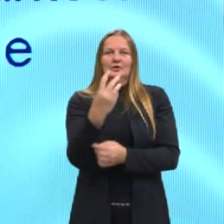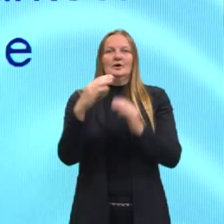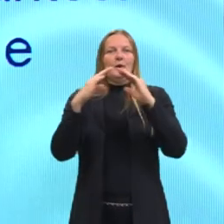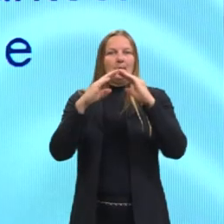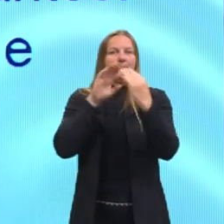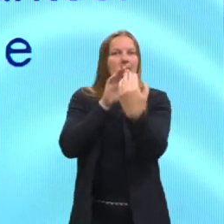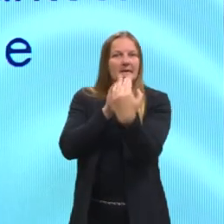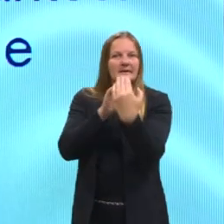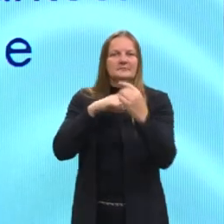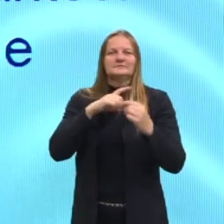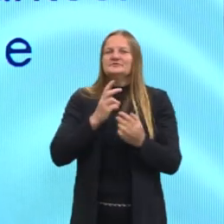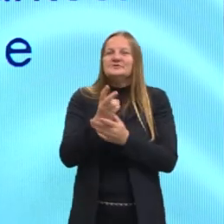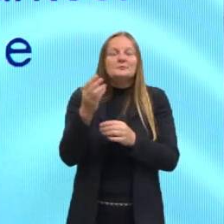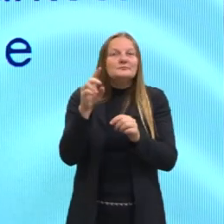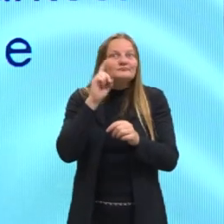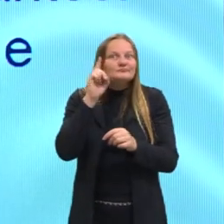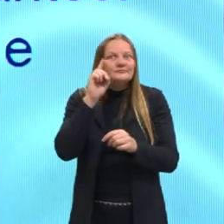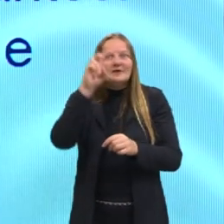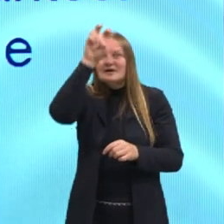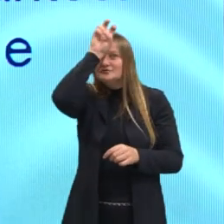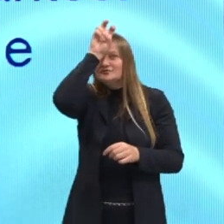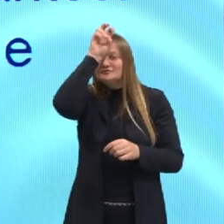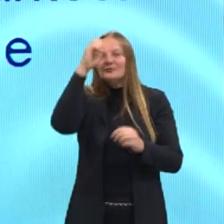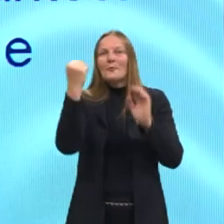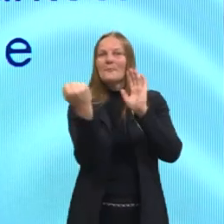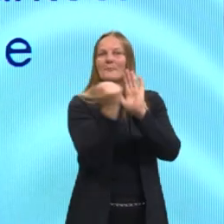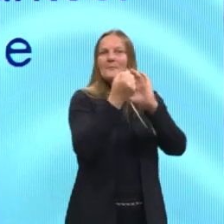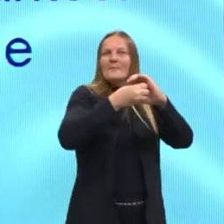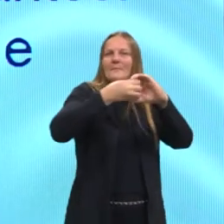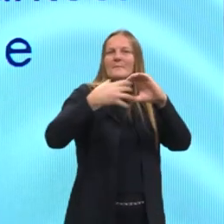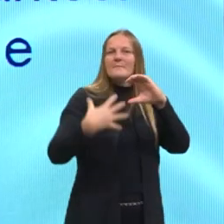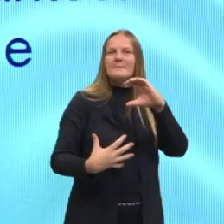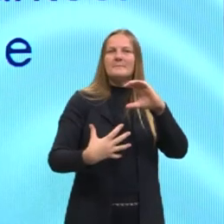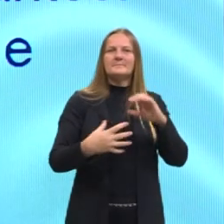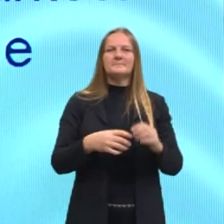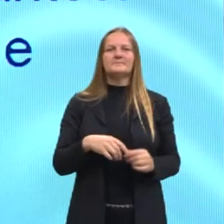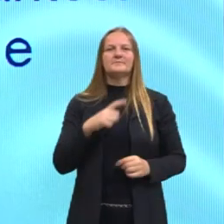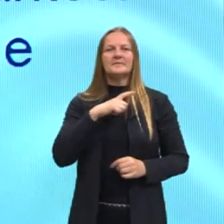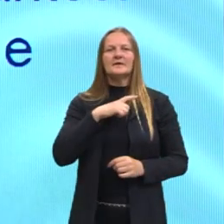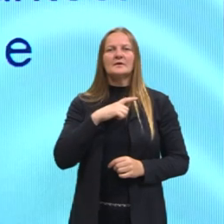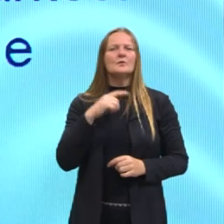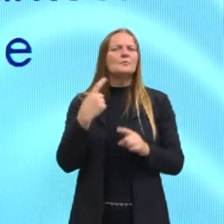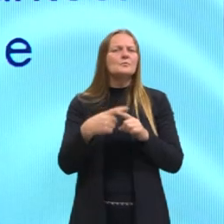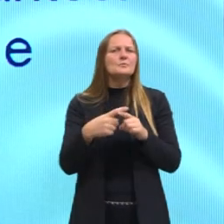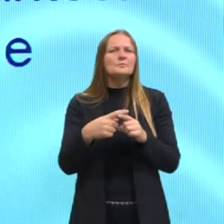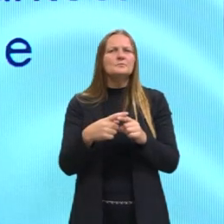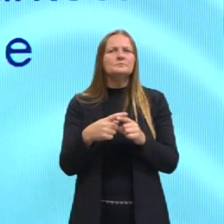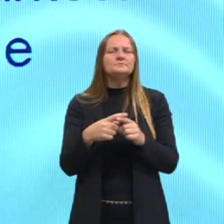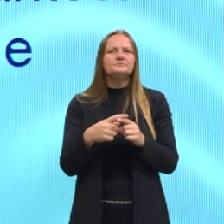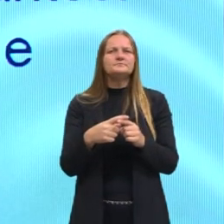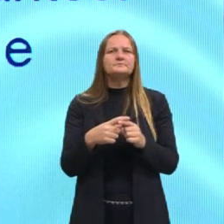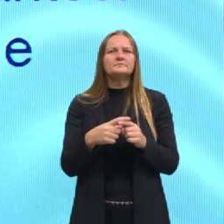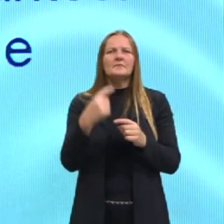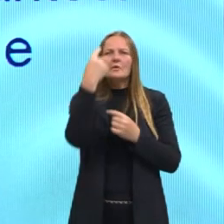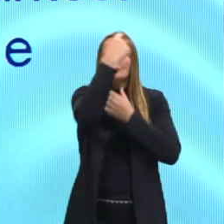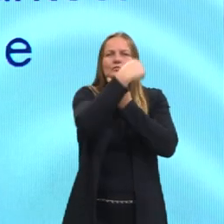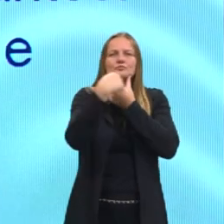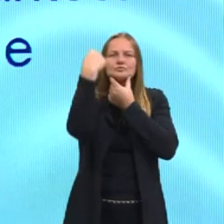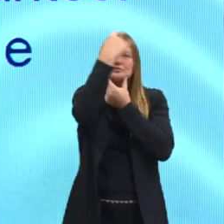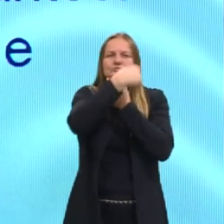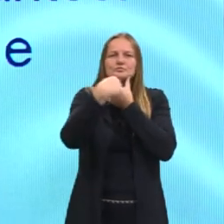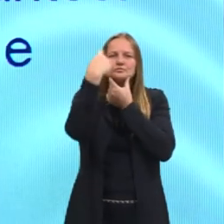as pirâmides na e a esfinge tem algo que muito interessante que pode ser o rosto